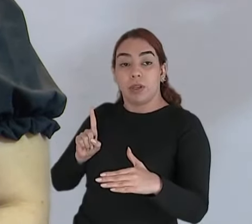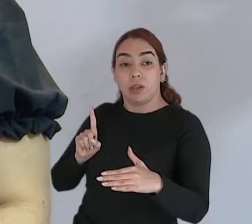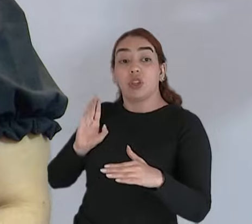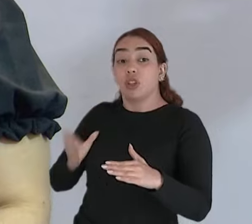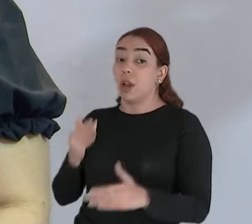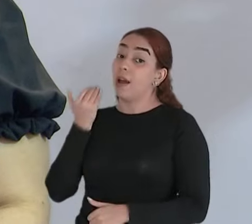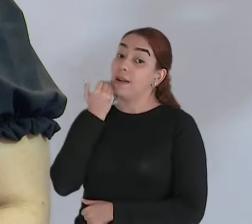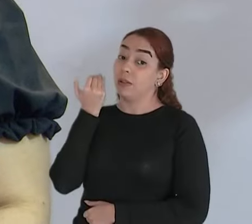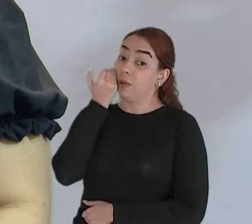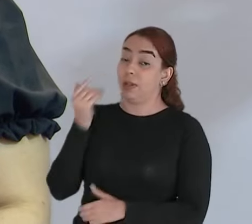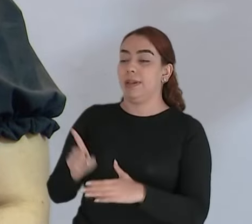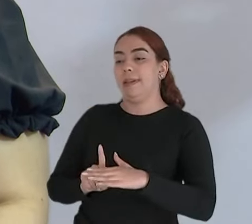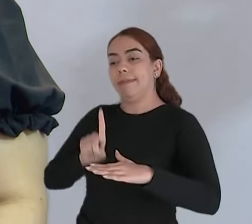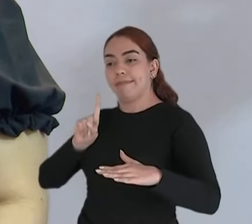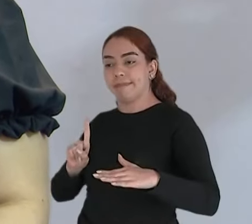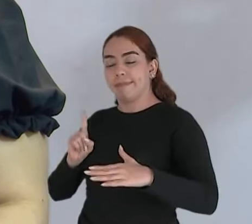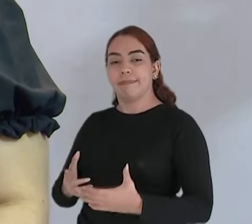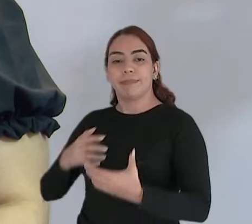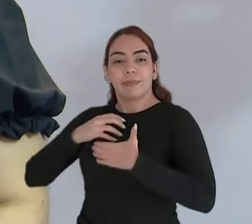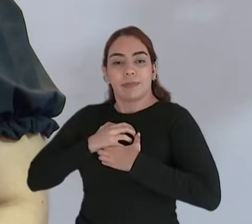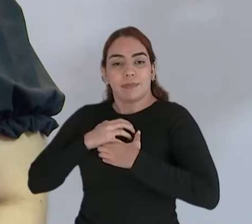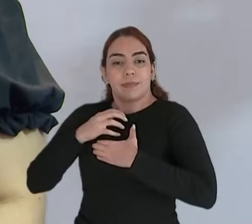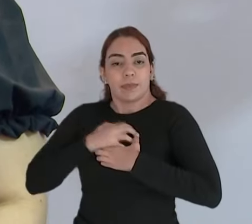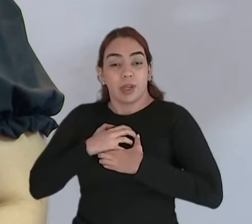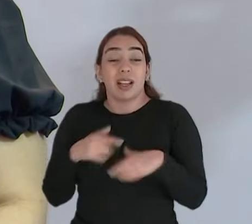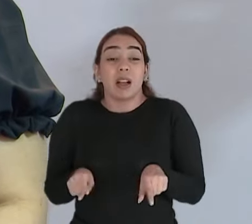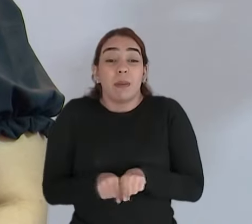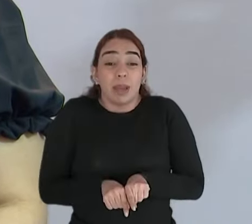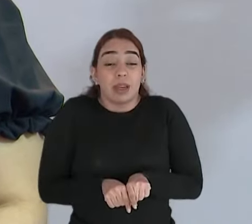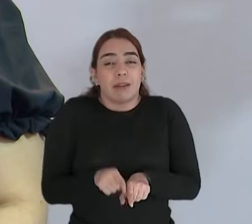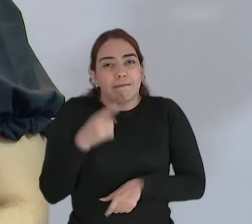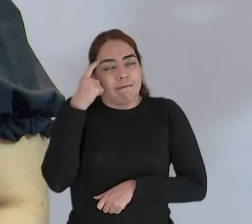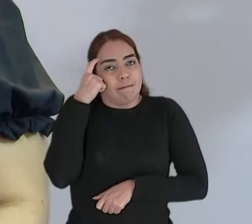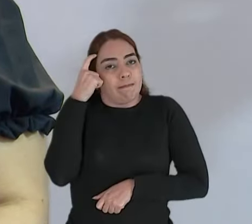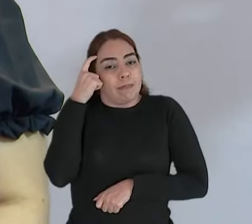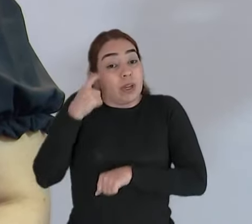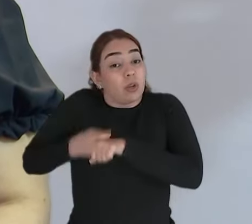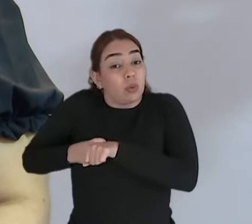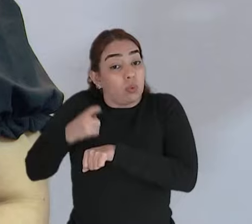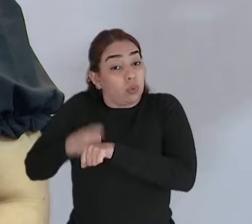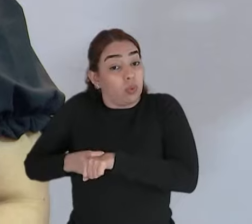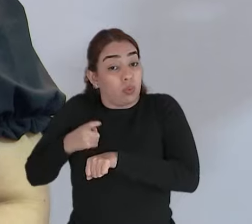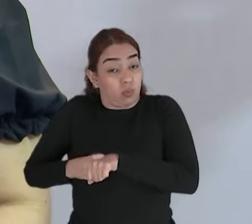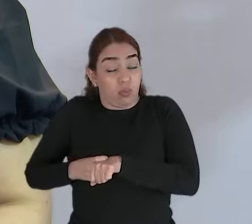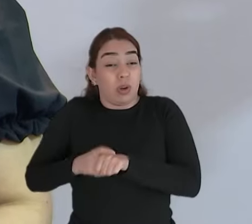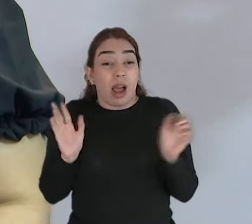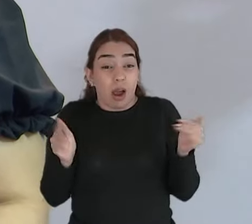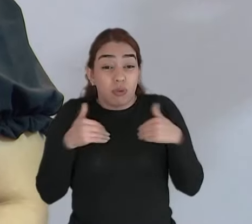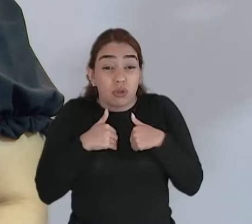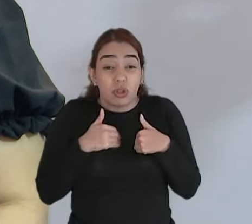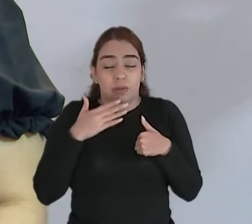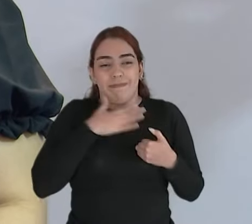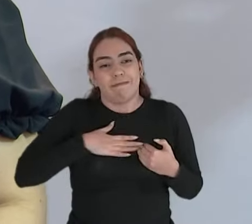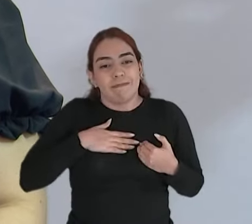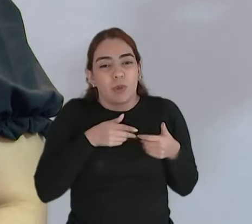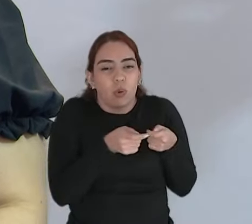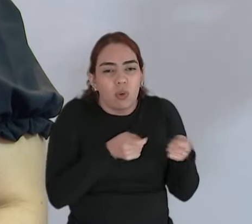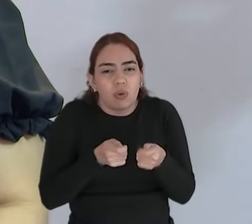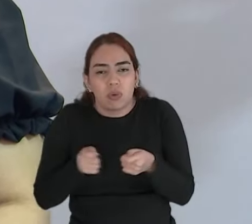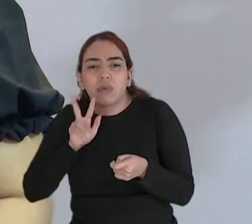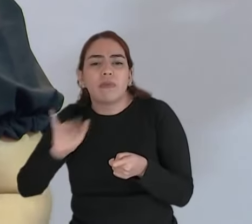né? Isso já na adolescência. Também por conta da rigidez cognitiva. O autista, ele gosta de ter o controle, de saber tudo o que